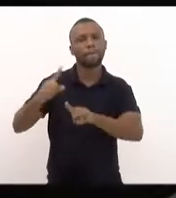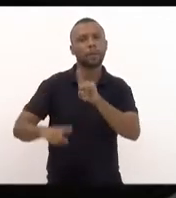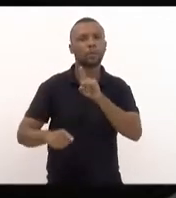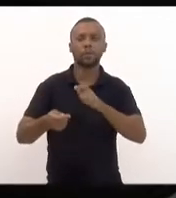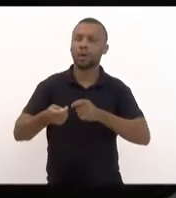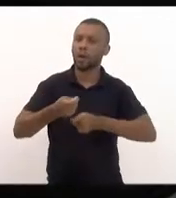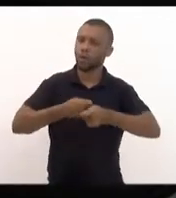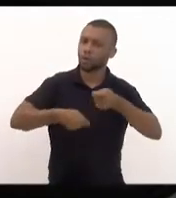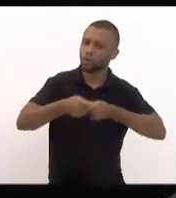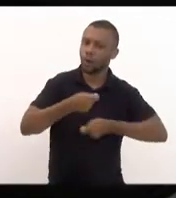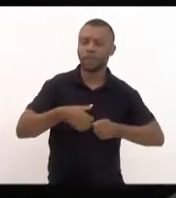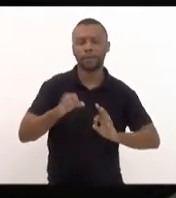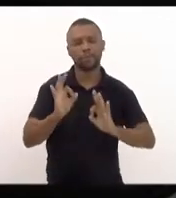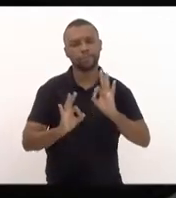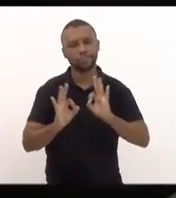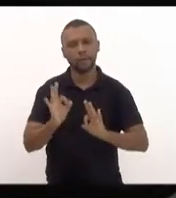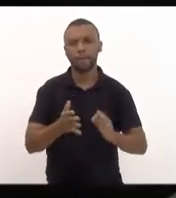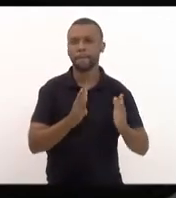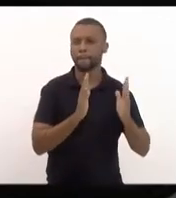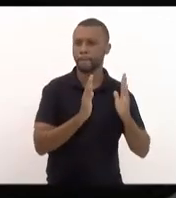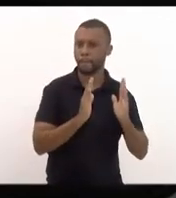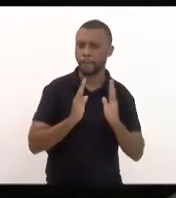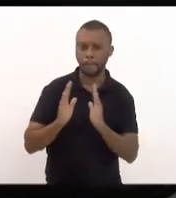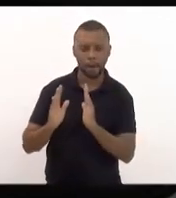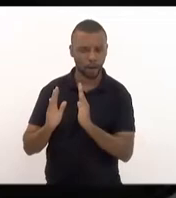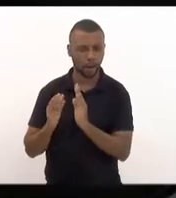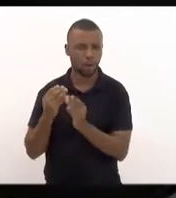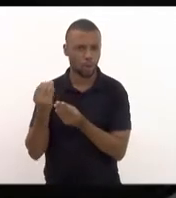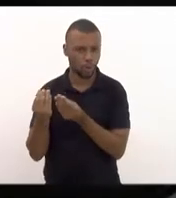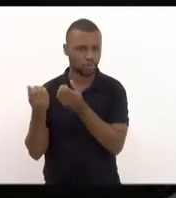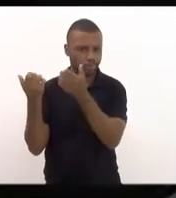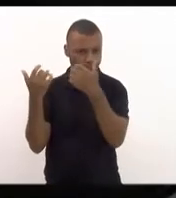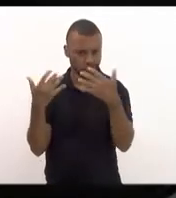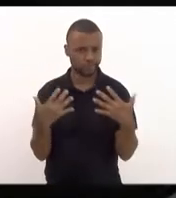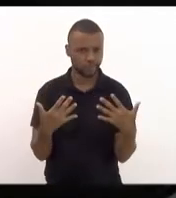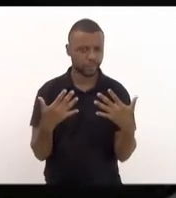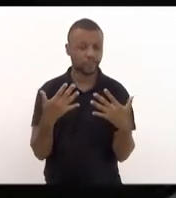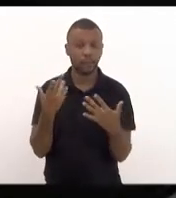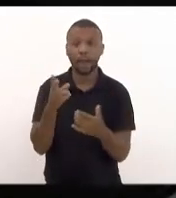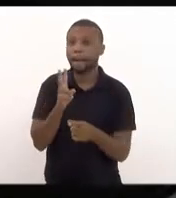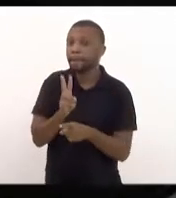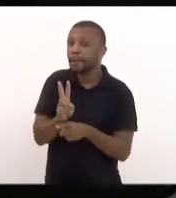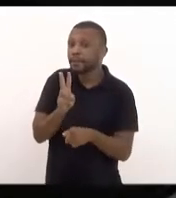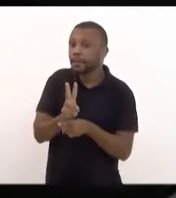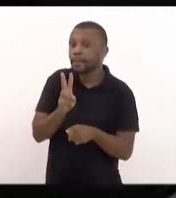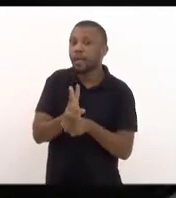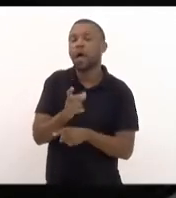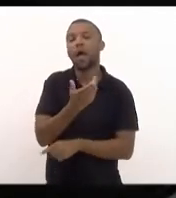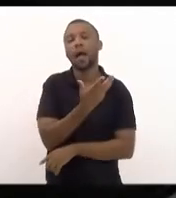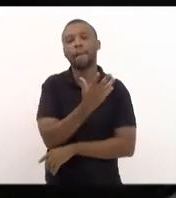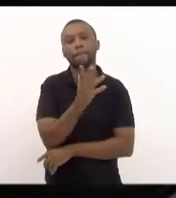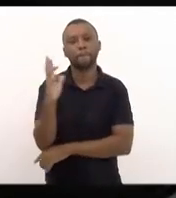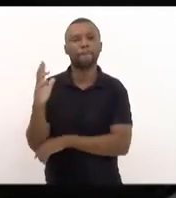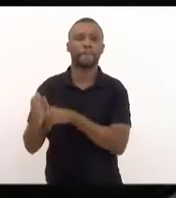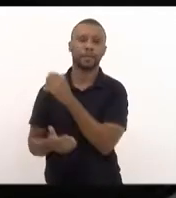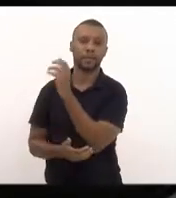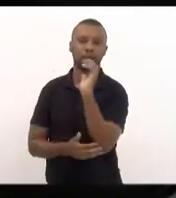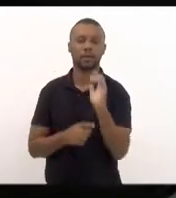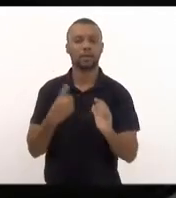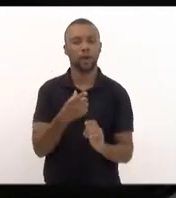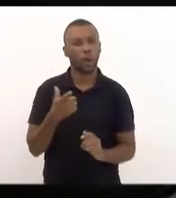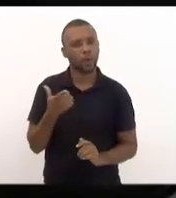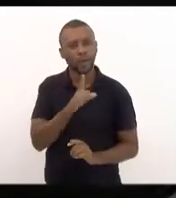forma ordenada, e desenvolvimento econômico de forma ordenada a gente traz preservação ambiental, e a gente consegue desenvolver aquela